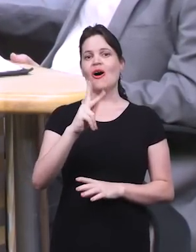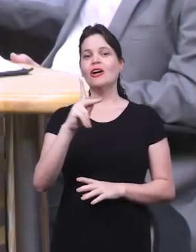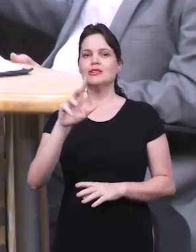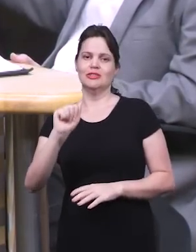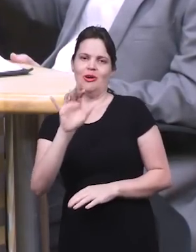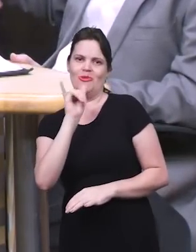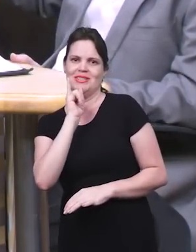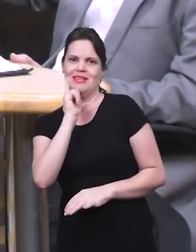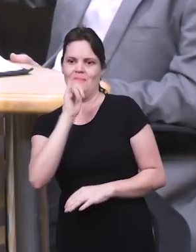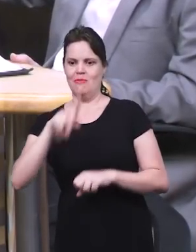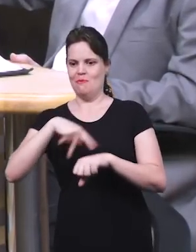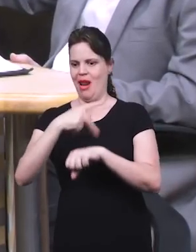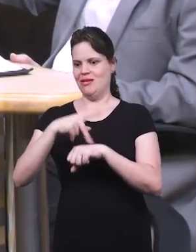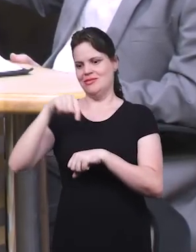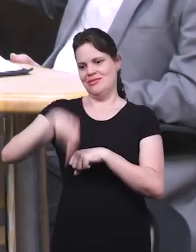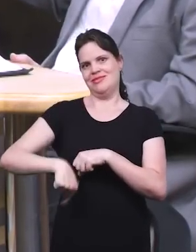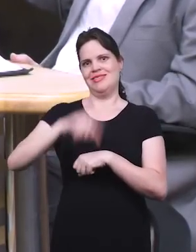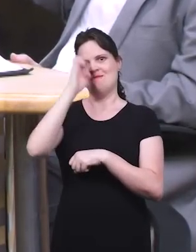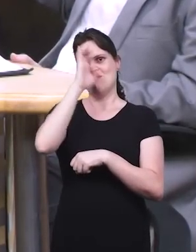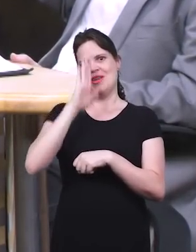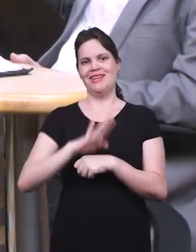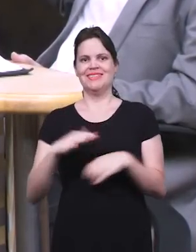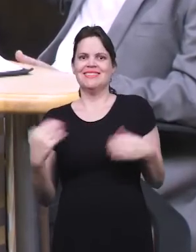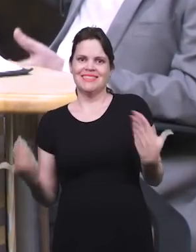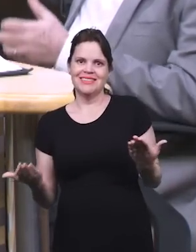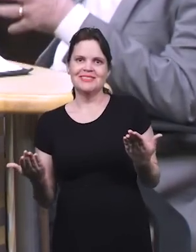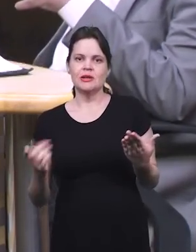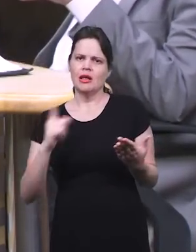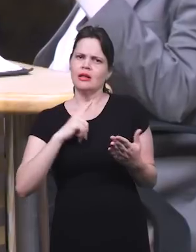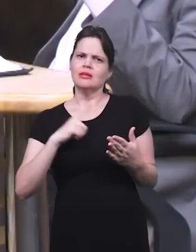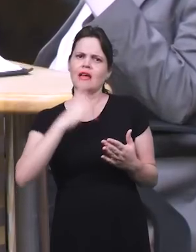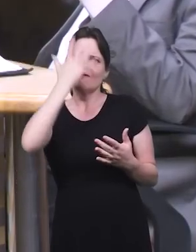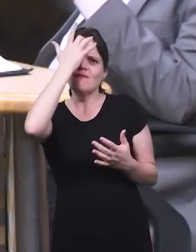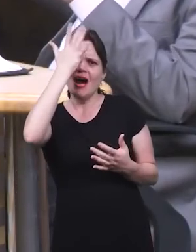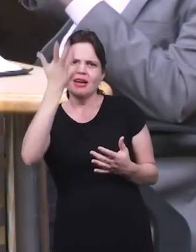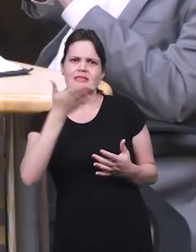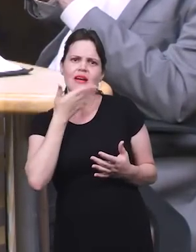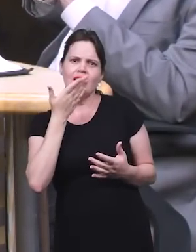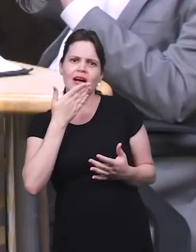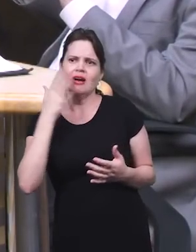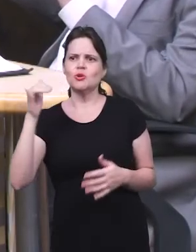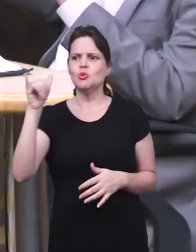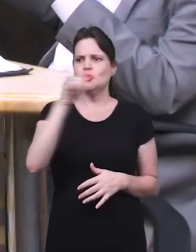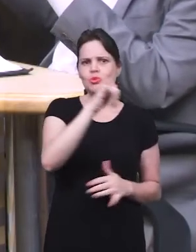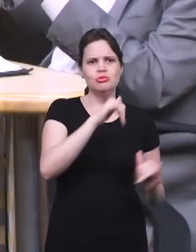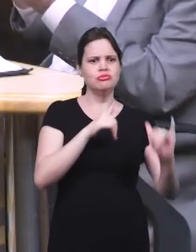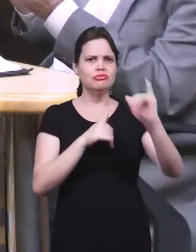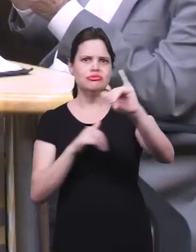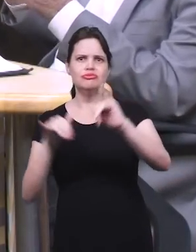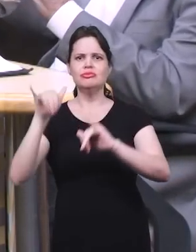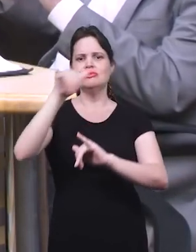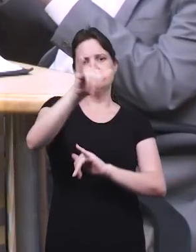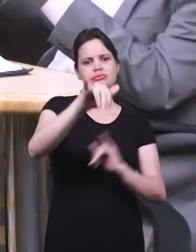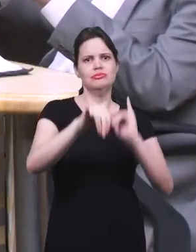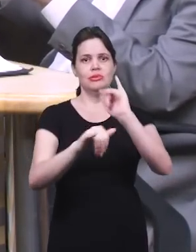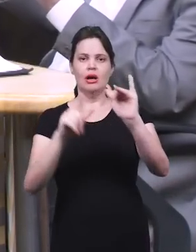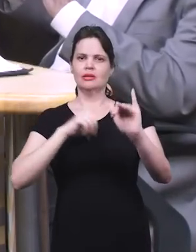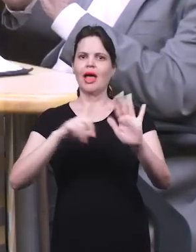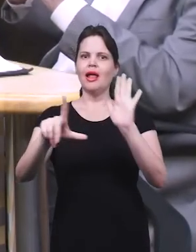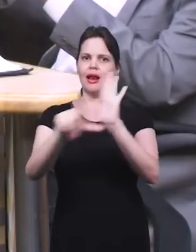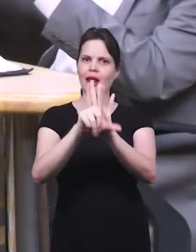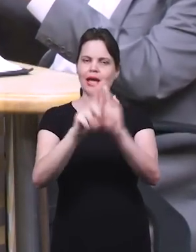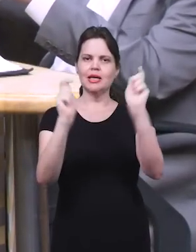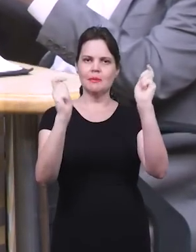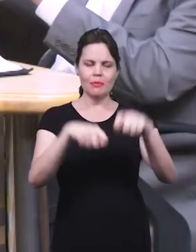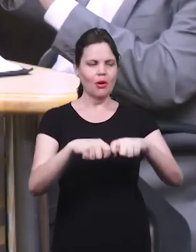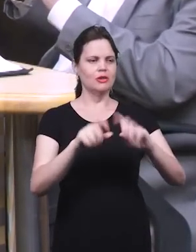mesmo, né? Não, mas eu quero dizer assim, para nós, português, o que eu quero dizer, há um suporte de leis. Você